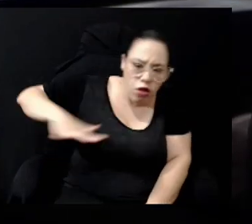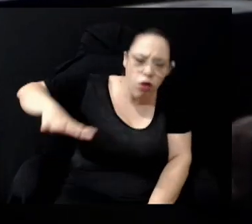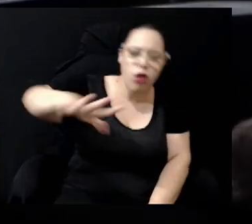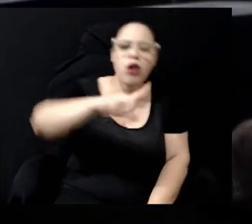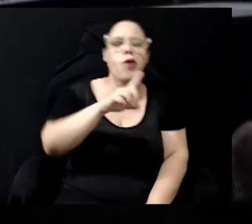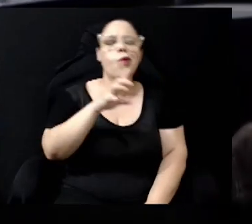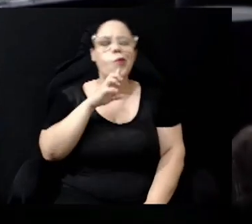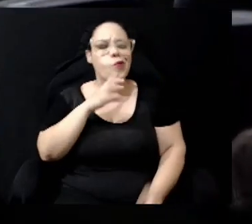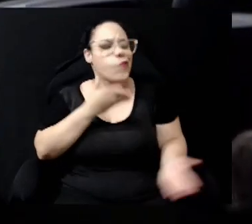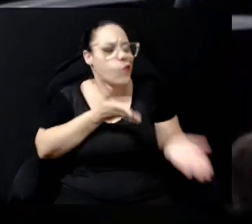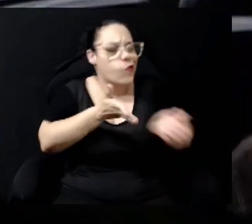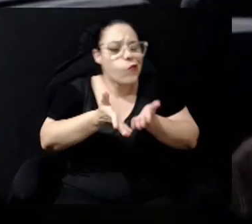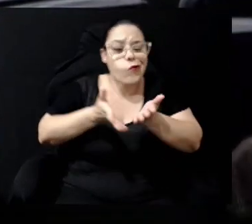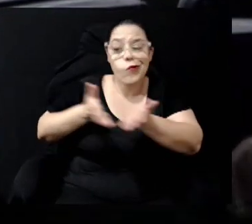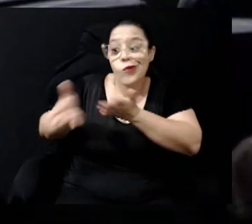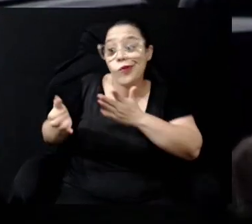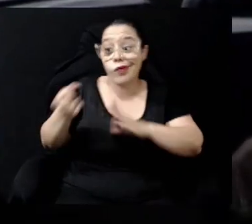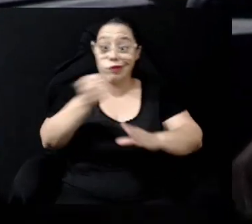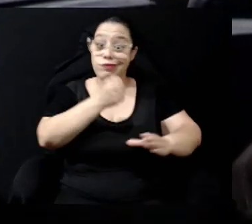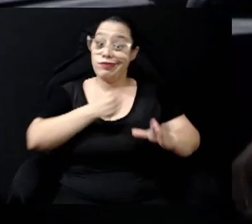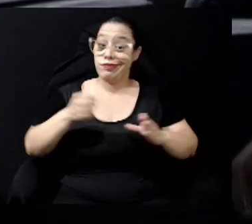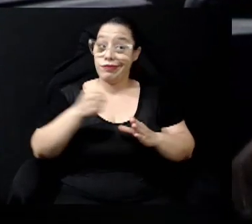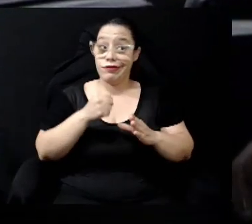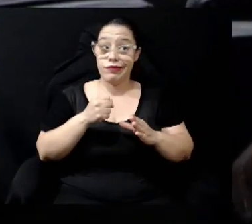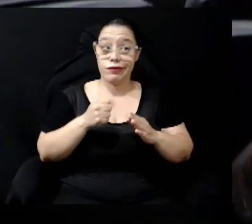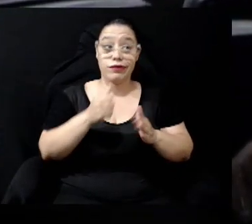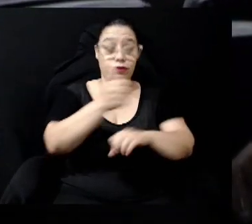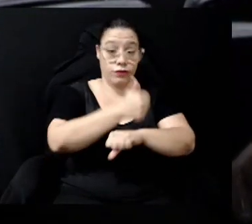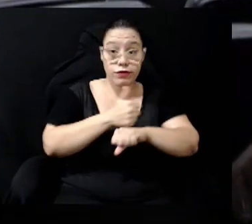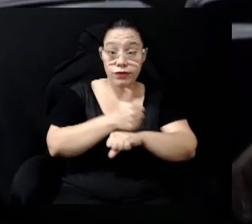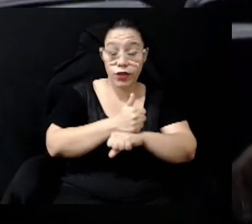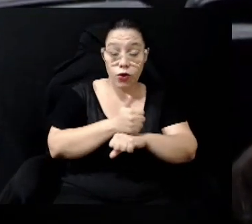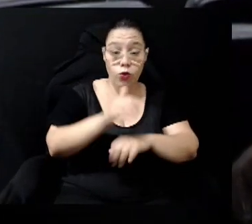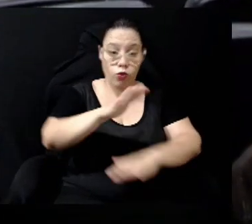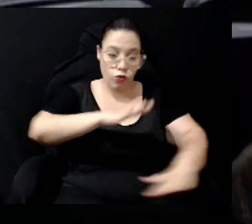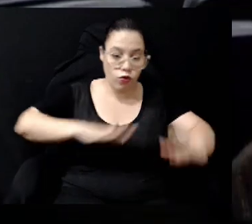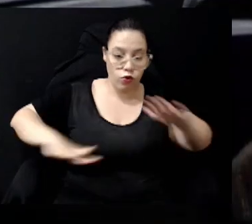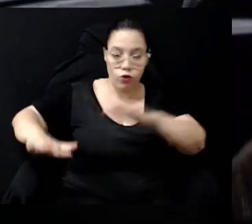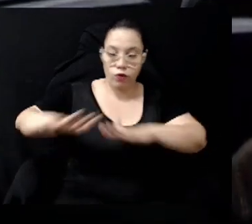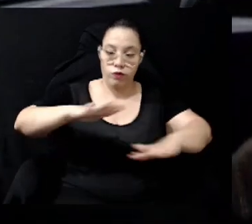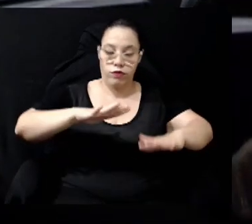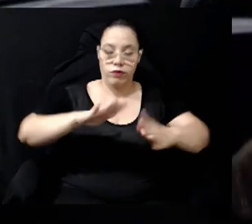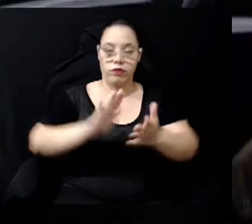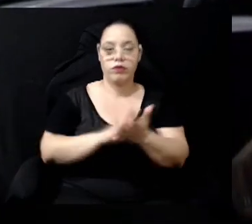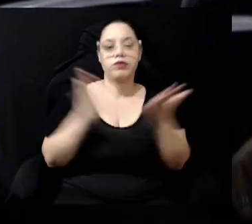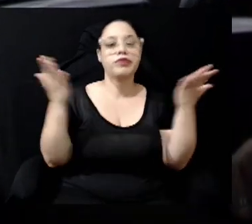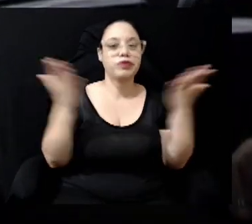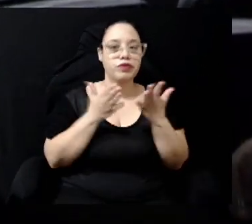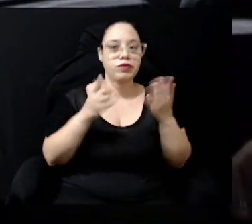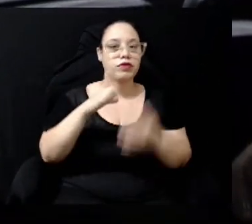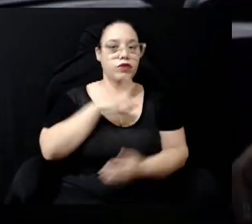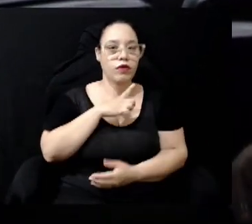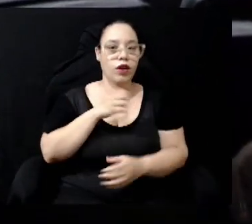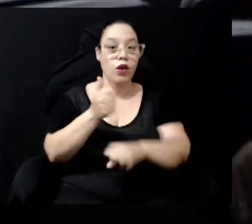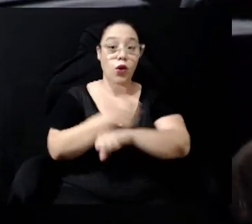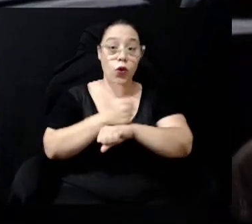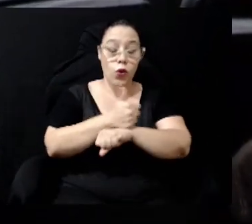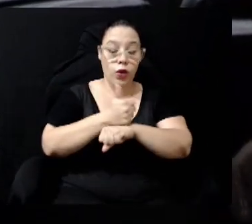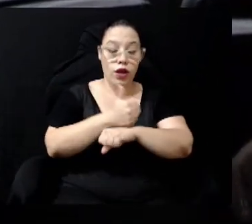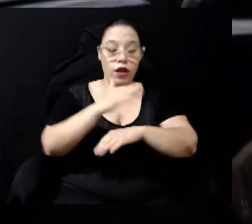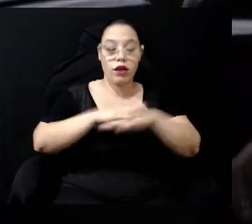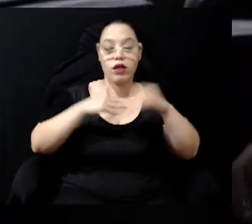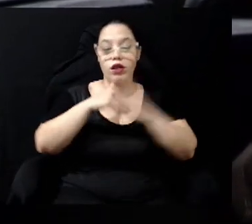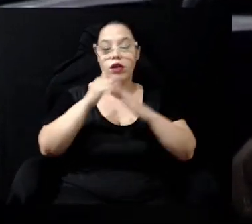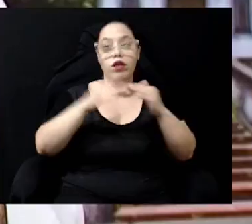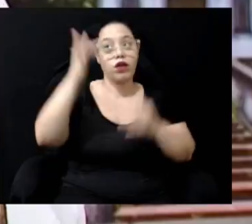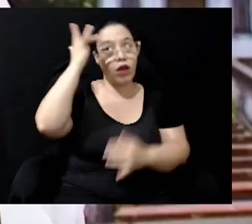na gastronomia e os produtores locais e regionais. Hoje estamos tendo capacitação e amanhã o grande